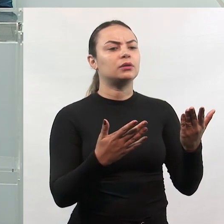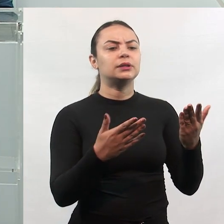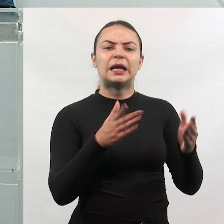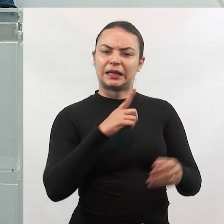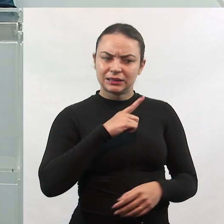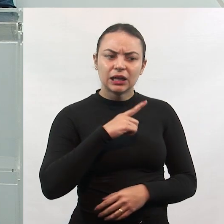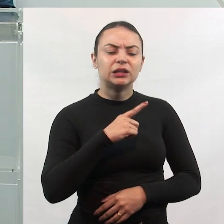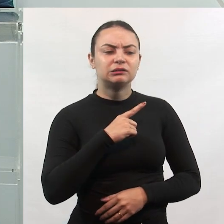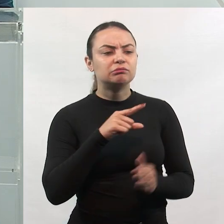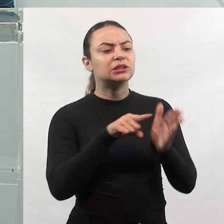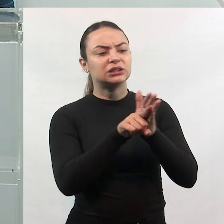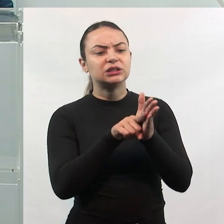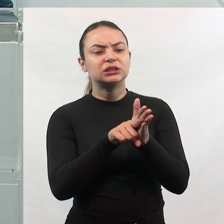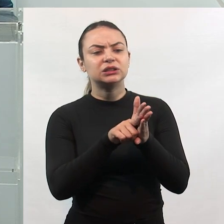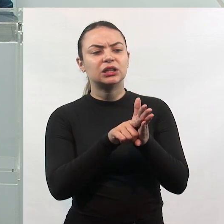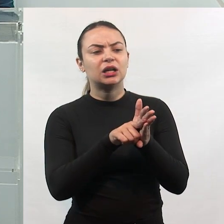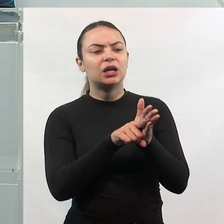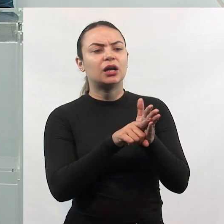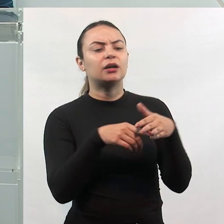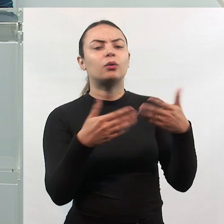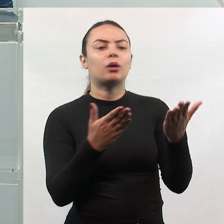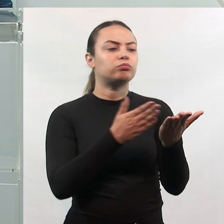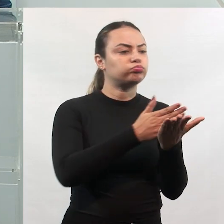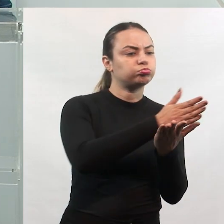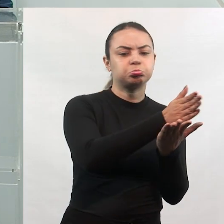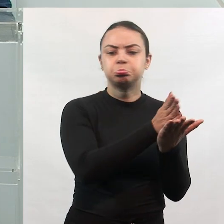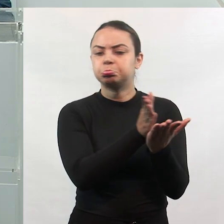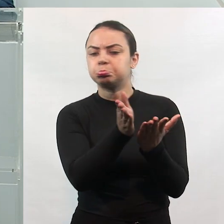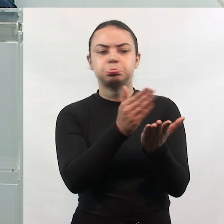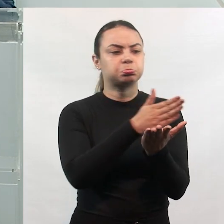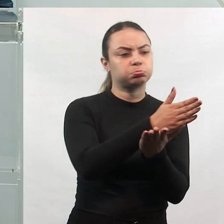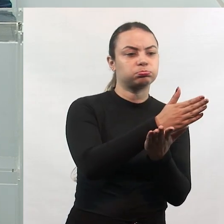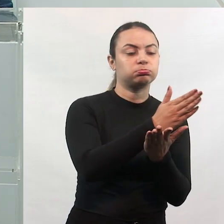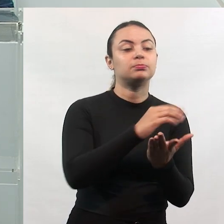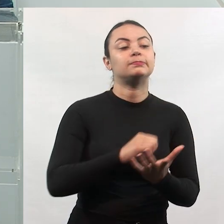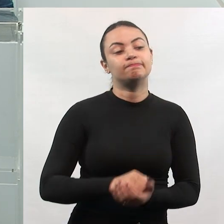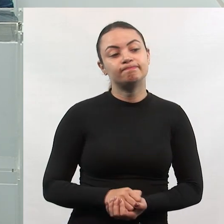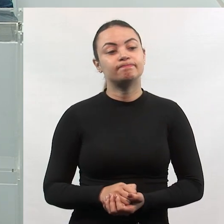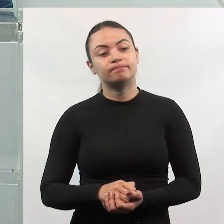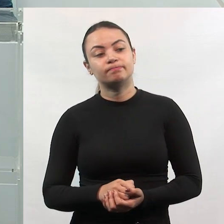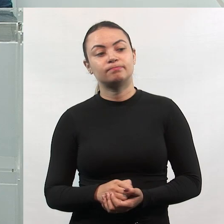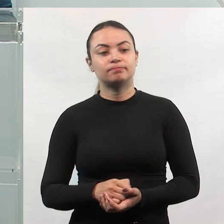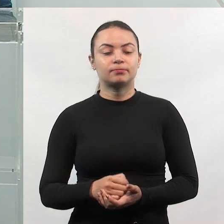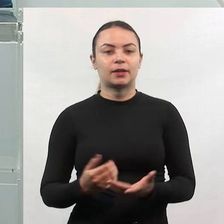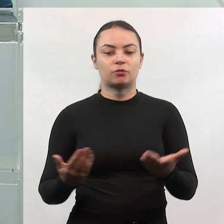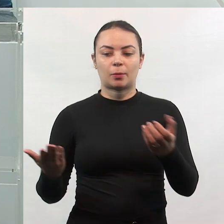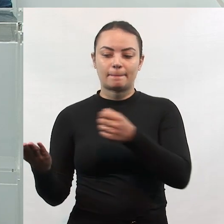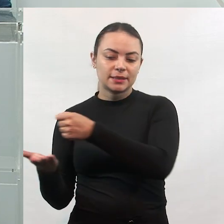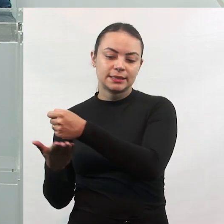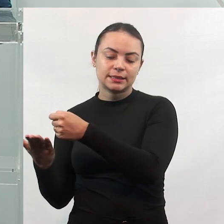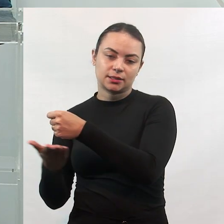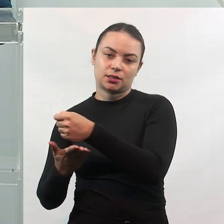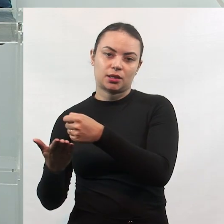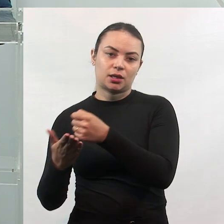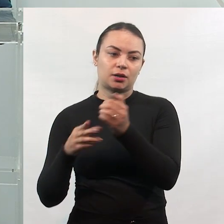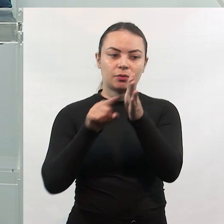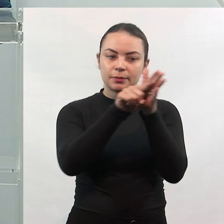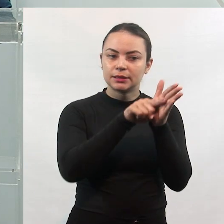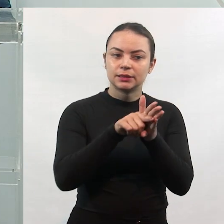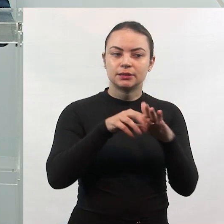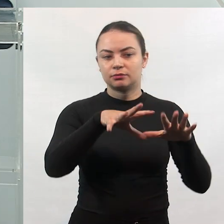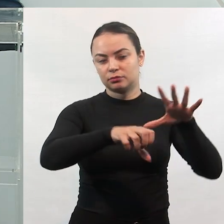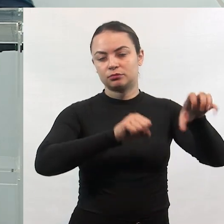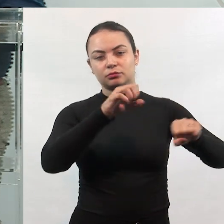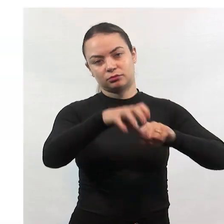recentes apontam em relação a esse tema, porque isso te ajuda a caracterizar o teu problema, né, em relação à pergunta que tu busca